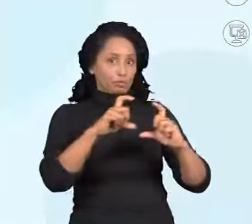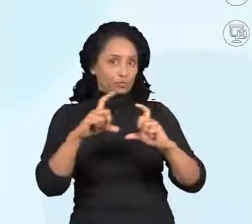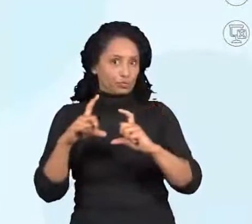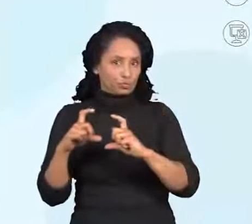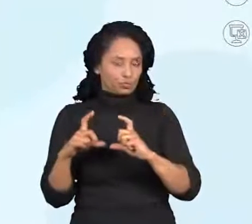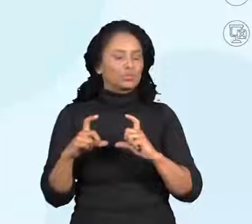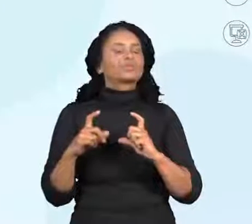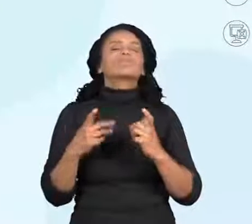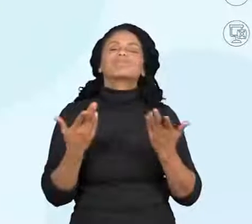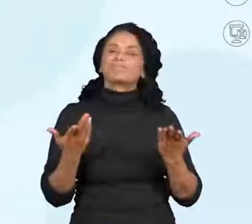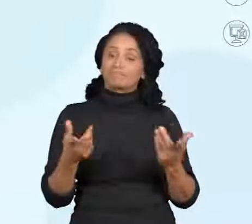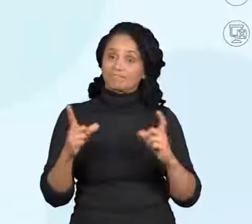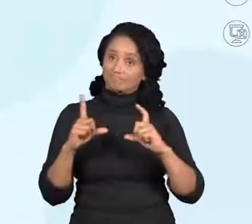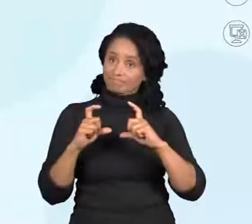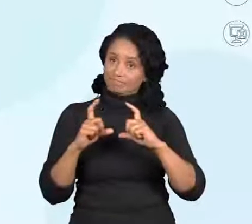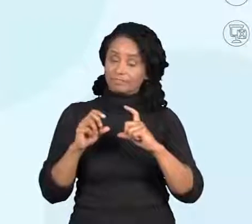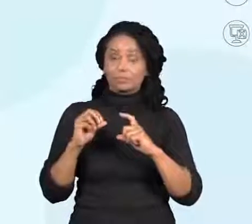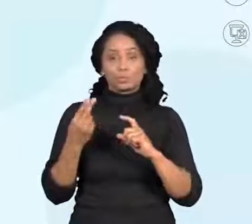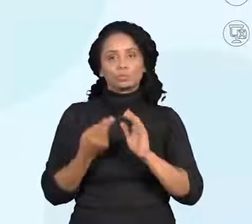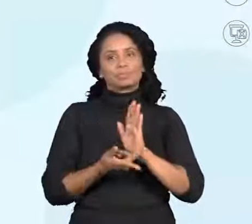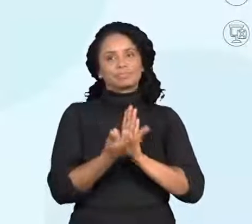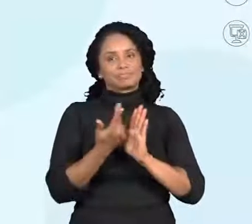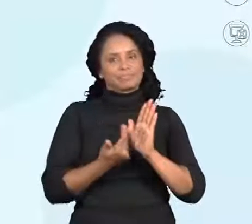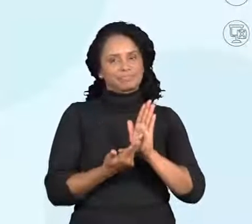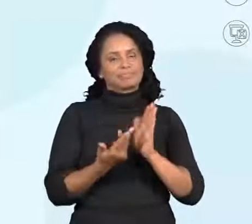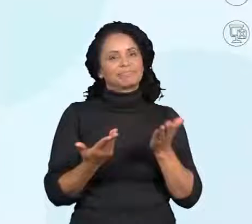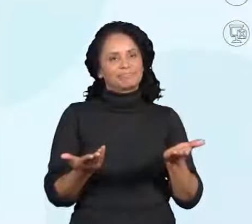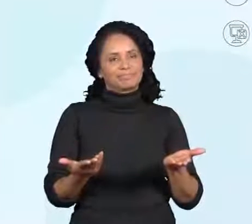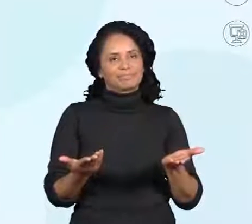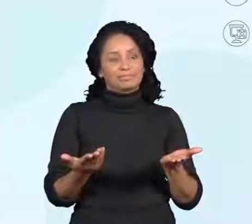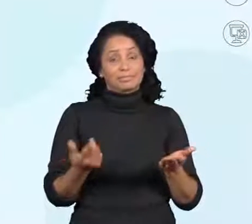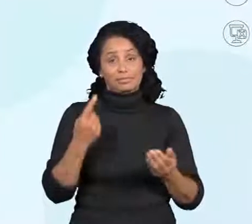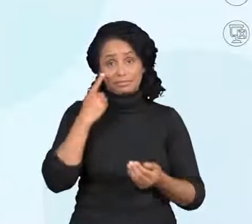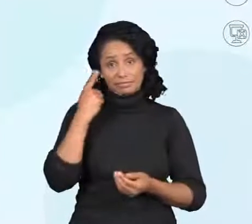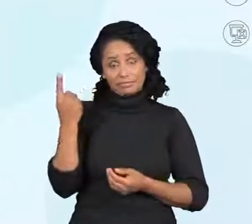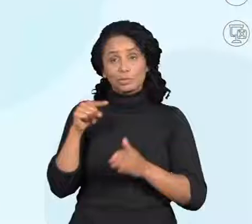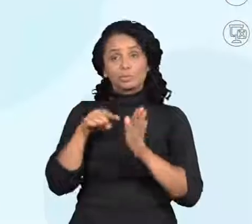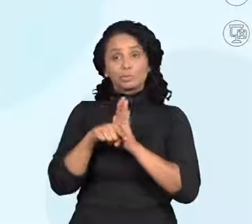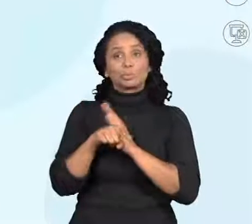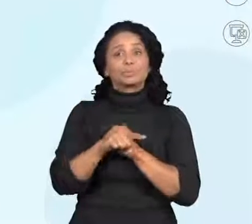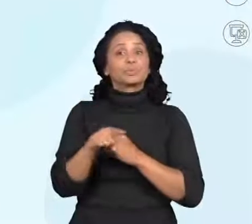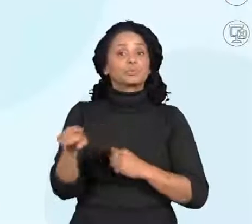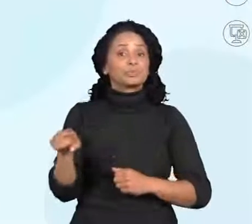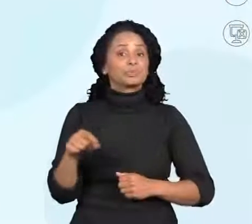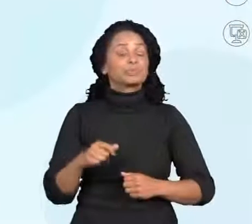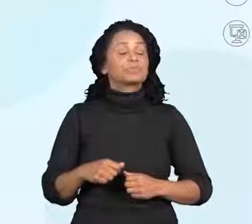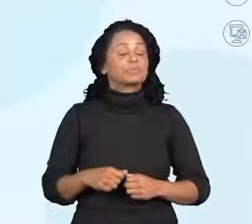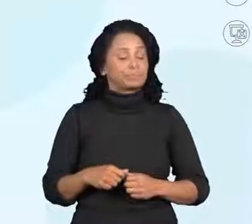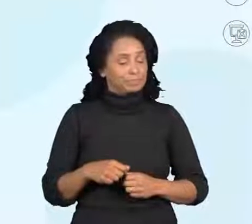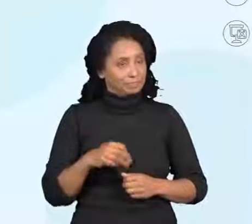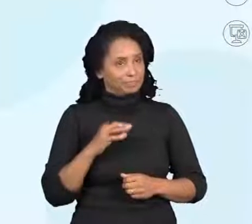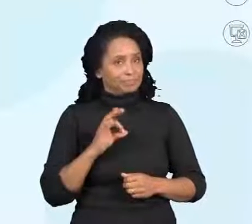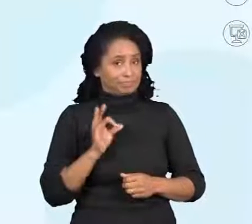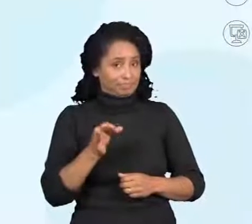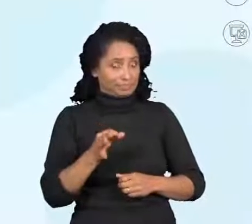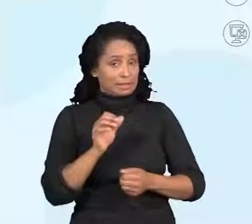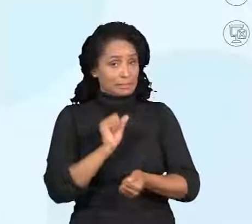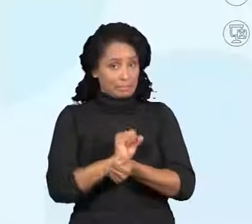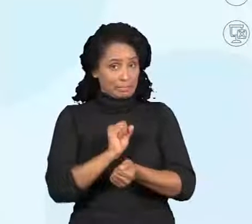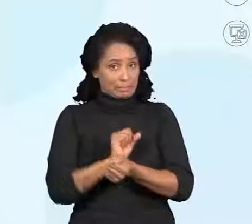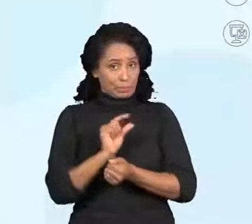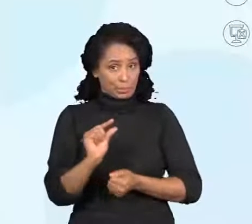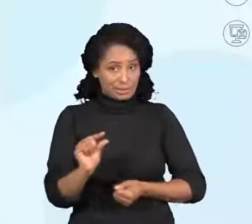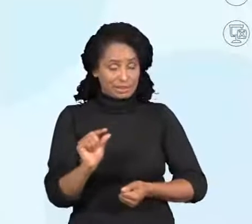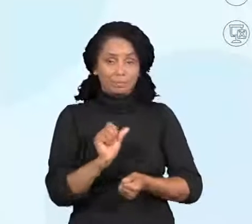fotografia. Fotografia ou desenho. Aí, isso daí eu estou fazendo uma pergunta para você, professora. Ah, tá. Peraí,